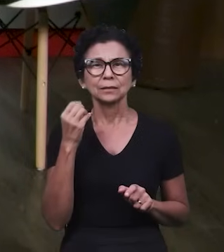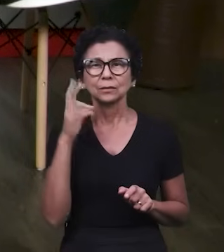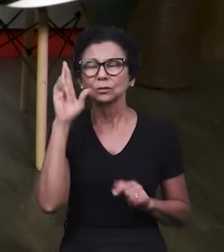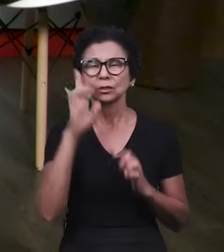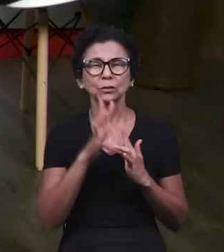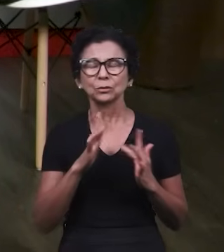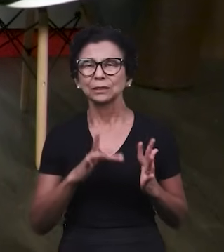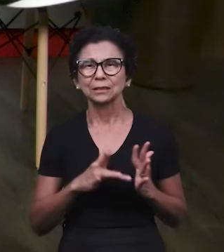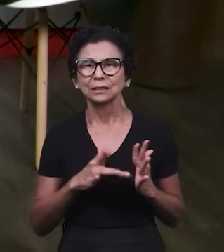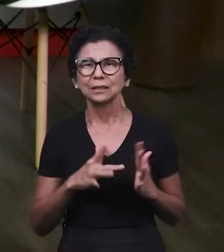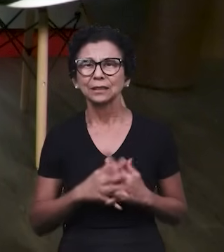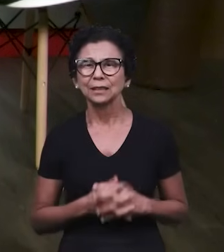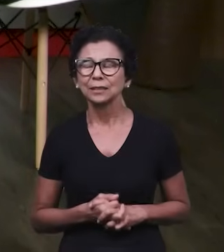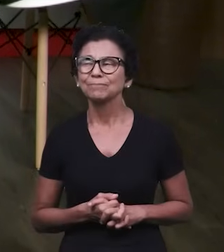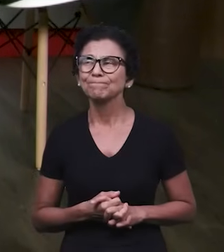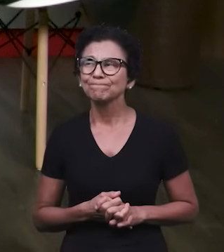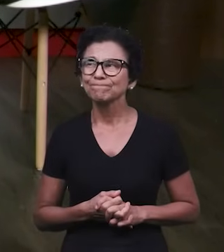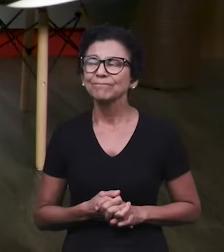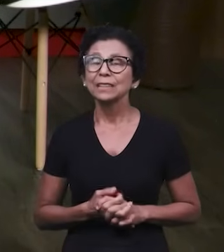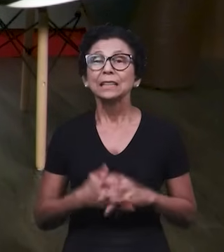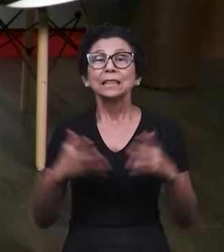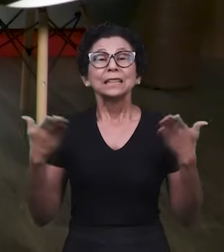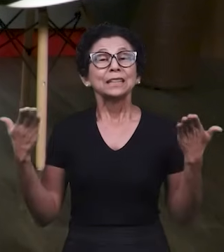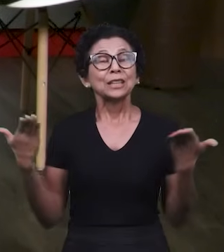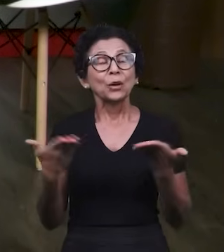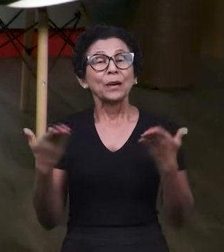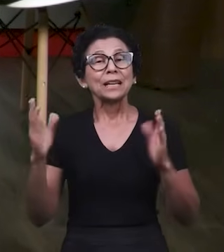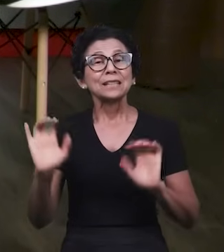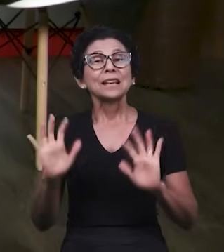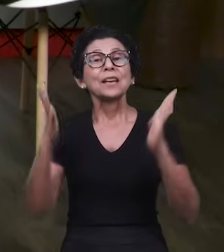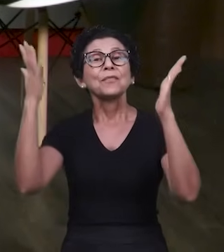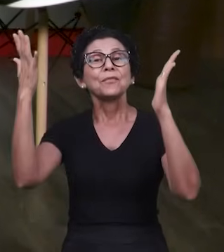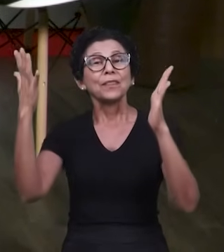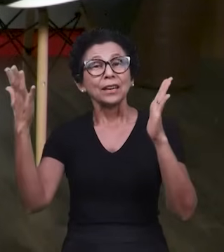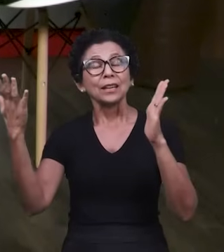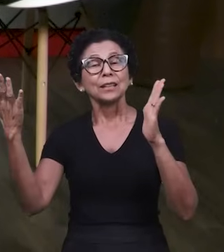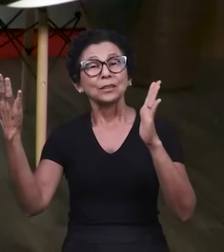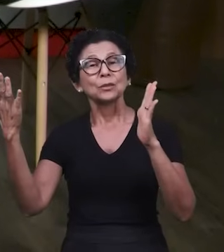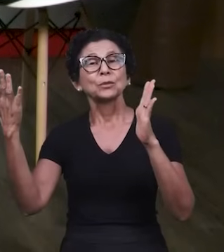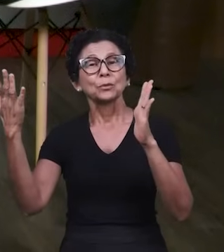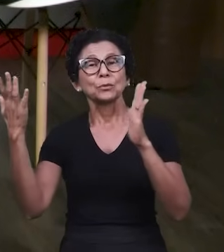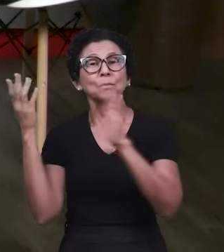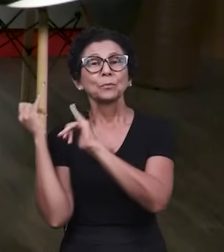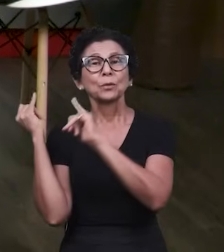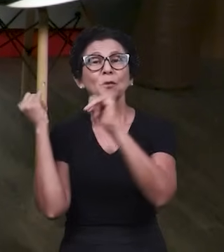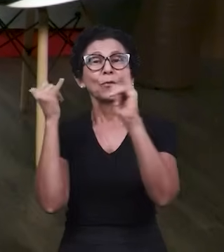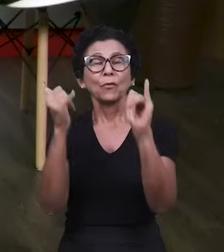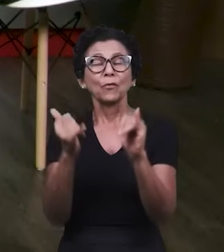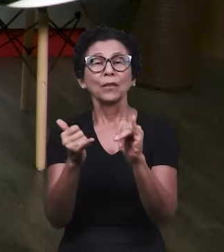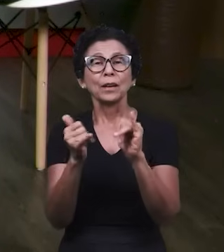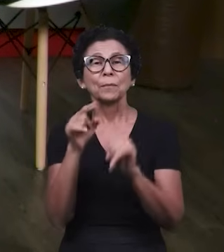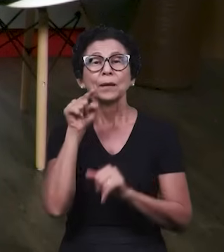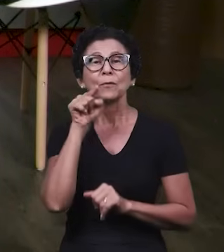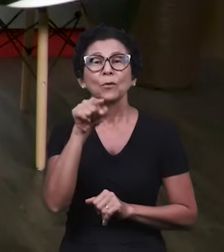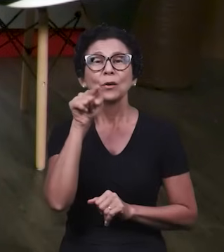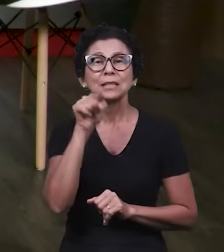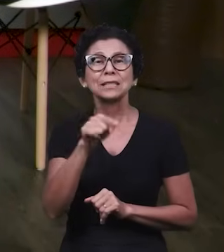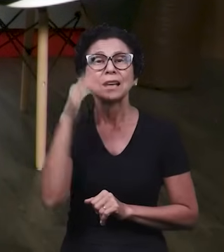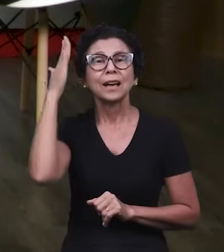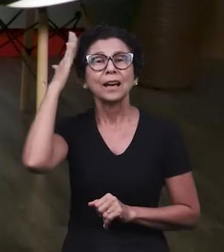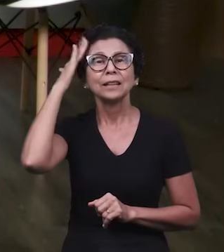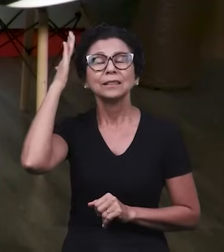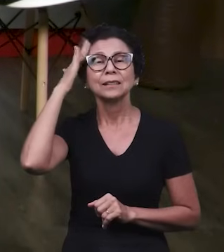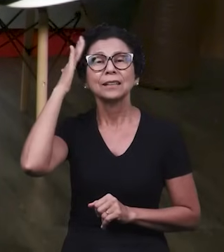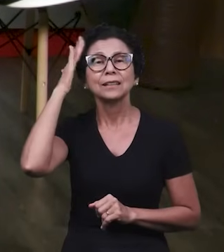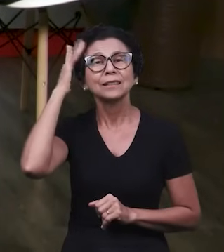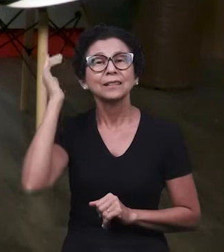esse enigma. Exatamente. Para o mundo nesta hora está vendo algo que não consegue decifrar.